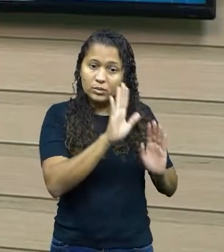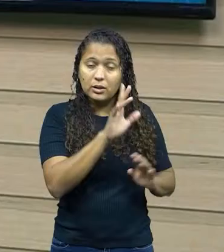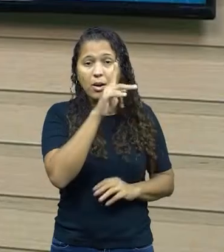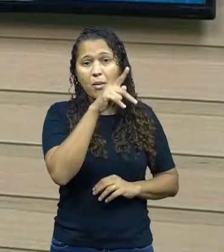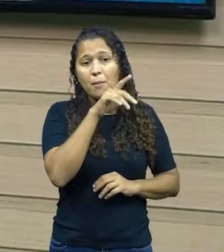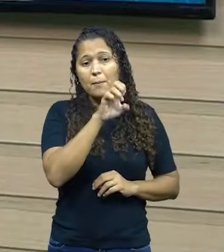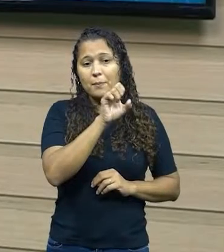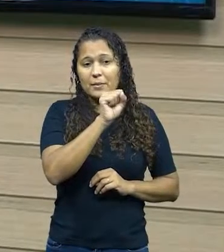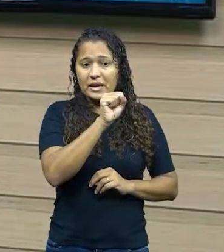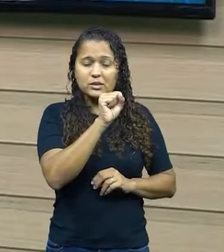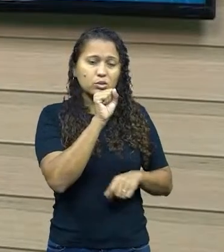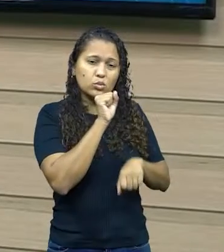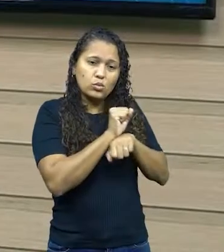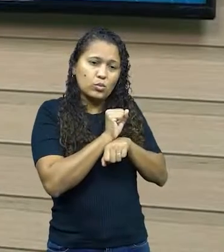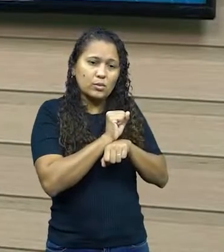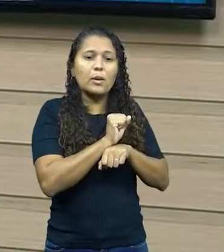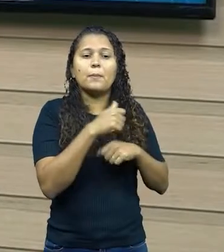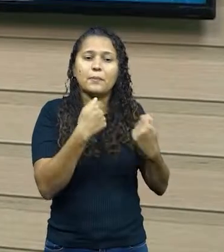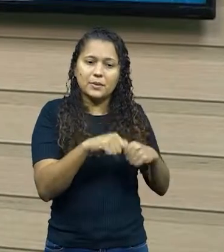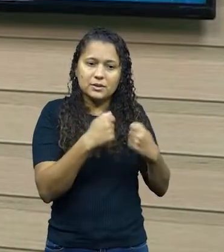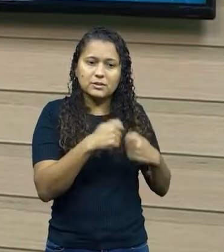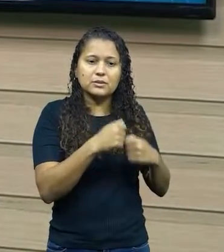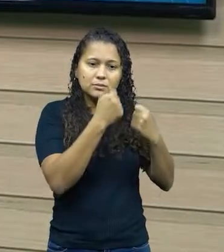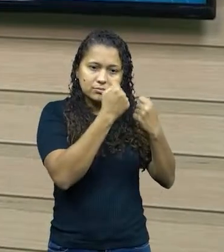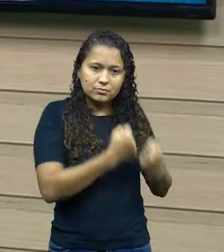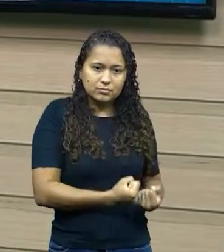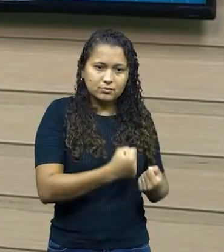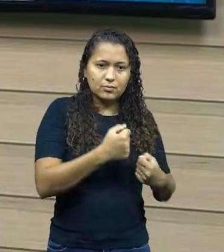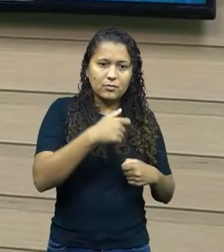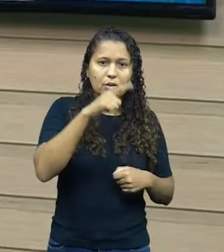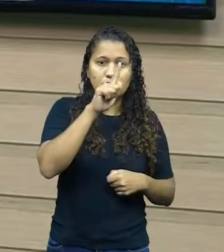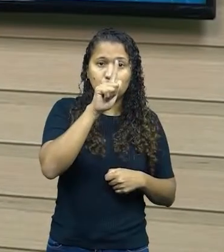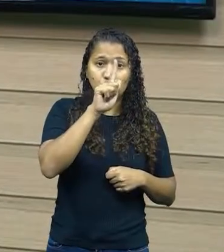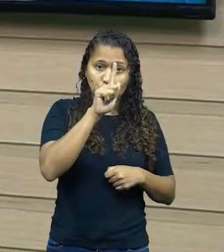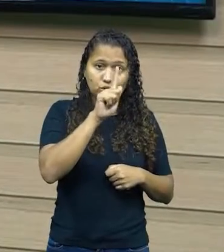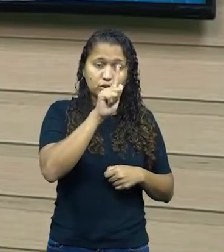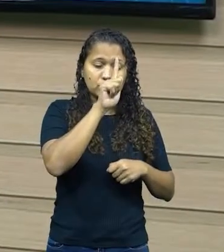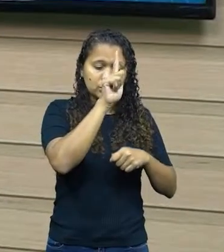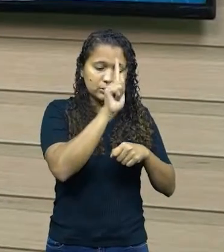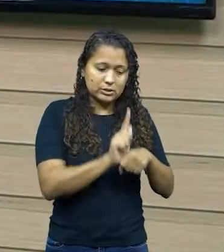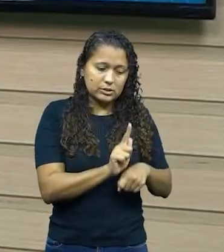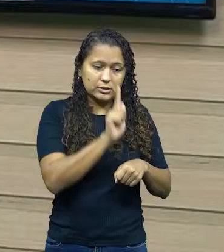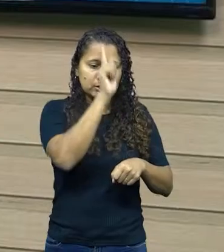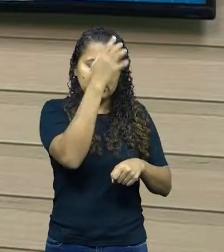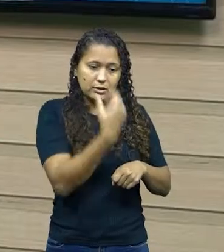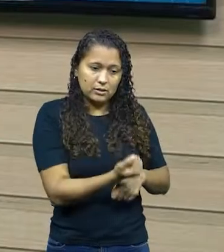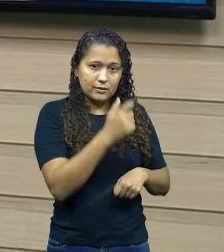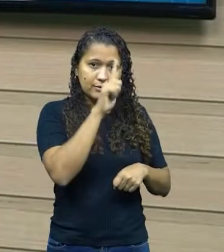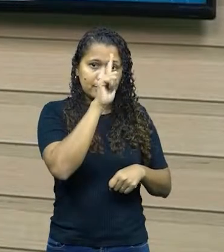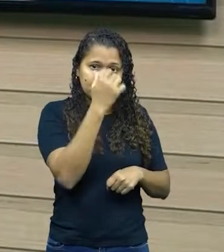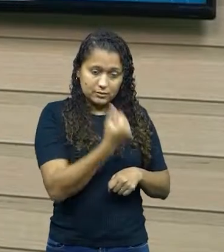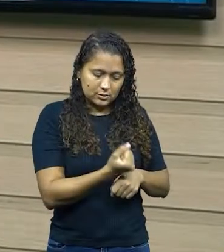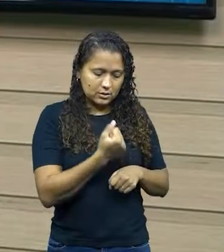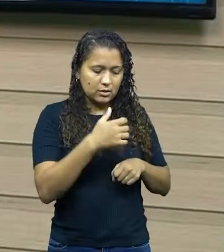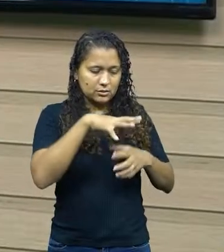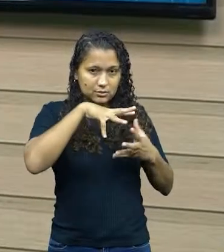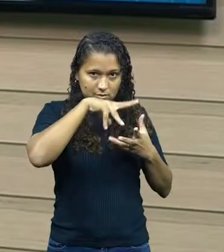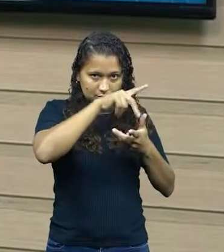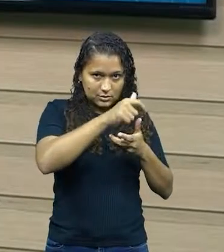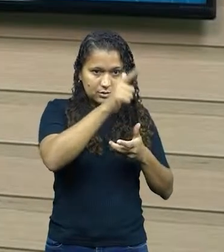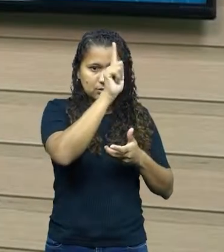ele não é estacionário, ele normalmente precisa de movimento, ele é a força gravitacional da Terra que faz o empuxo de uma matéria, de uma